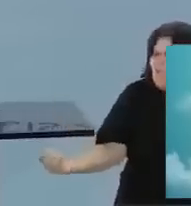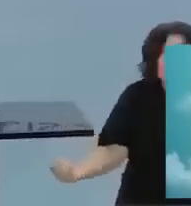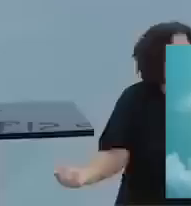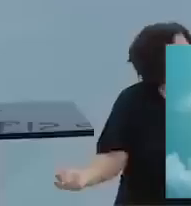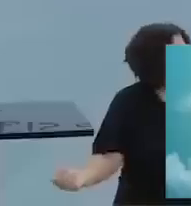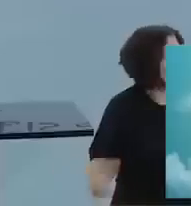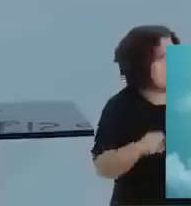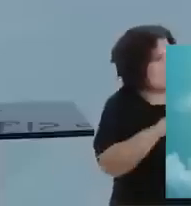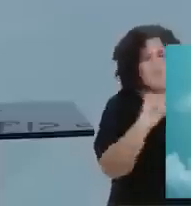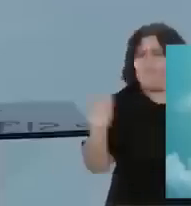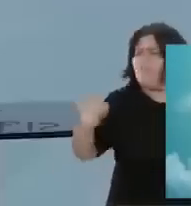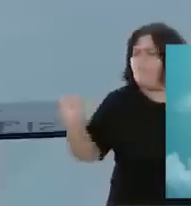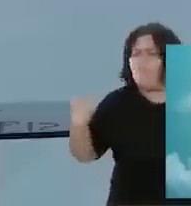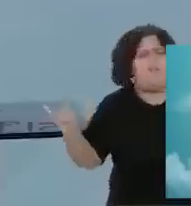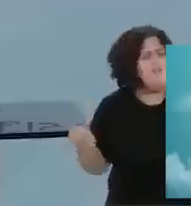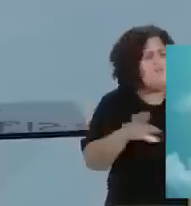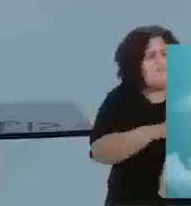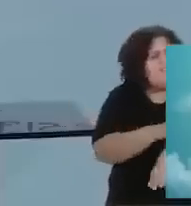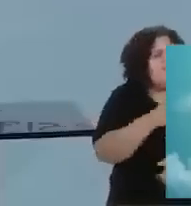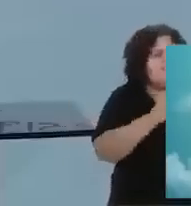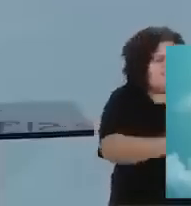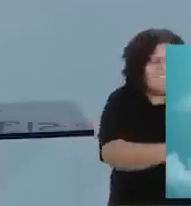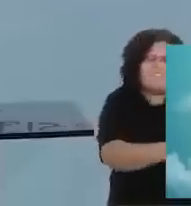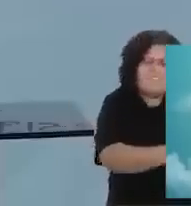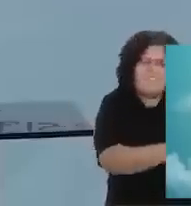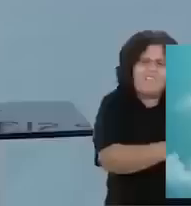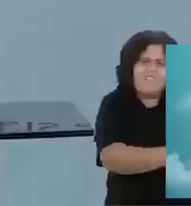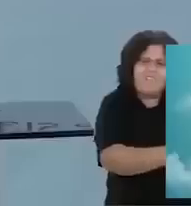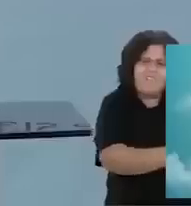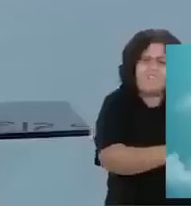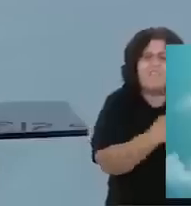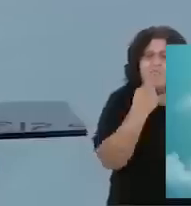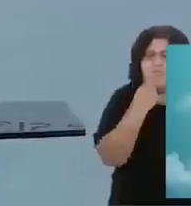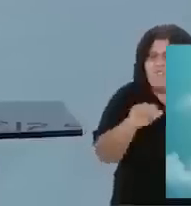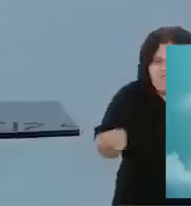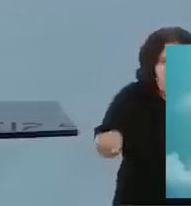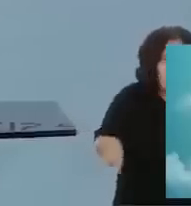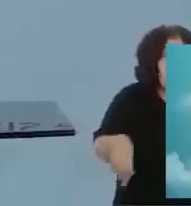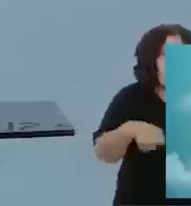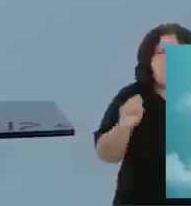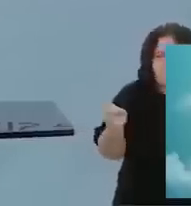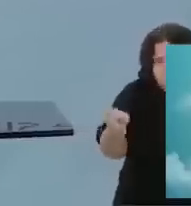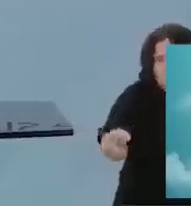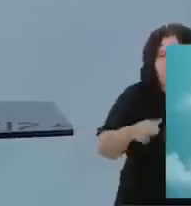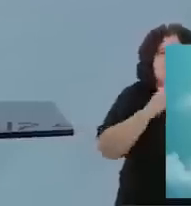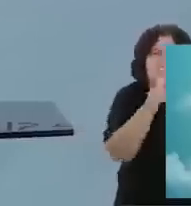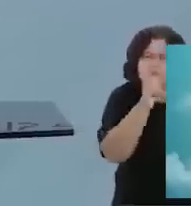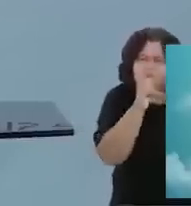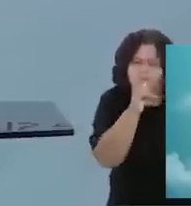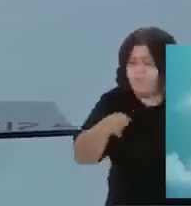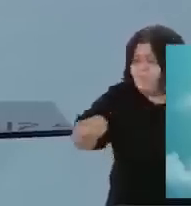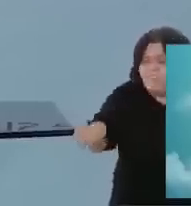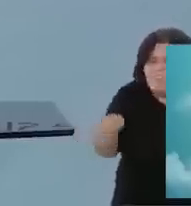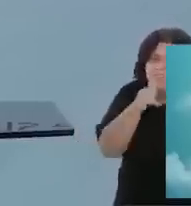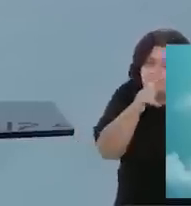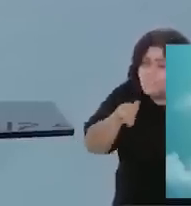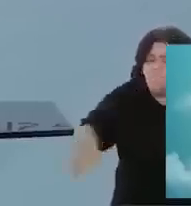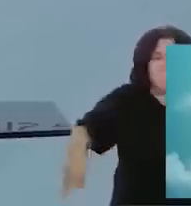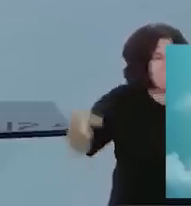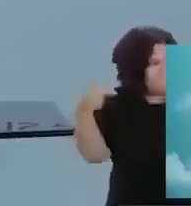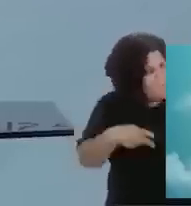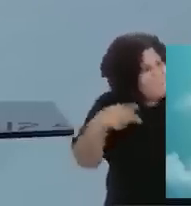você ama o seu irmão de sangue. Porque irmão de sangue, às vezes você até dá uma briguinha com ele, dá uma testada com ele, discute com